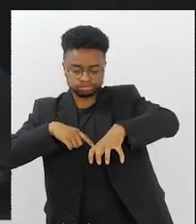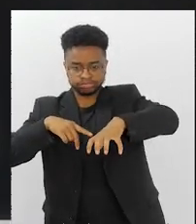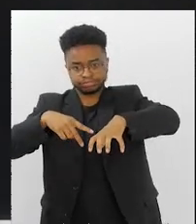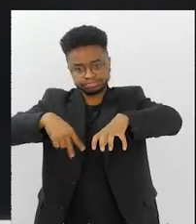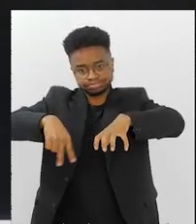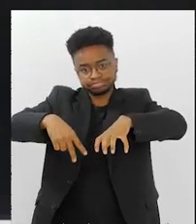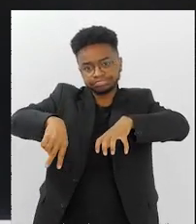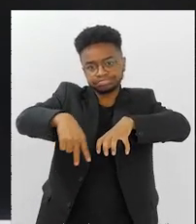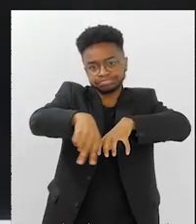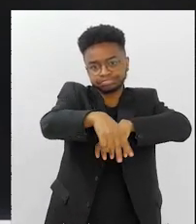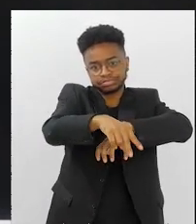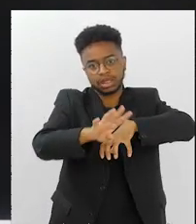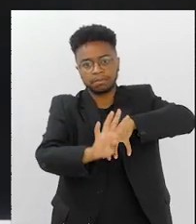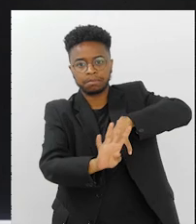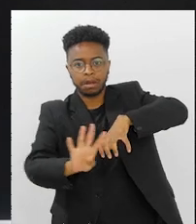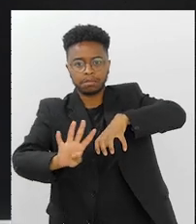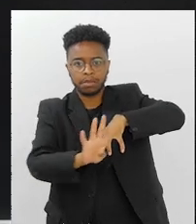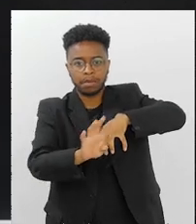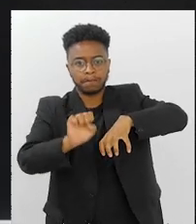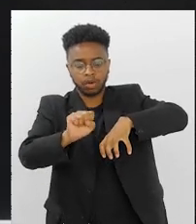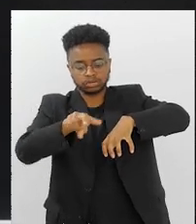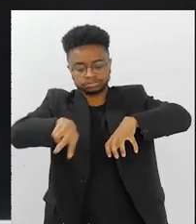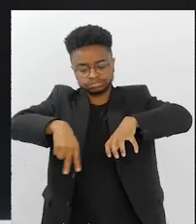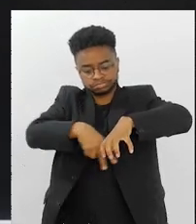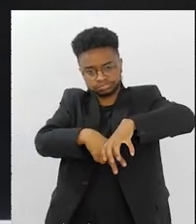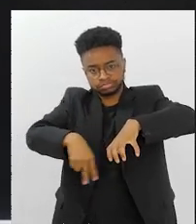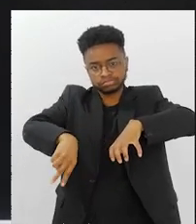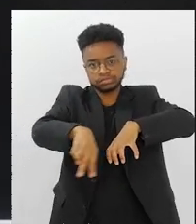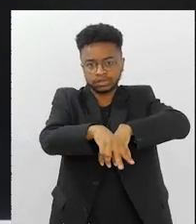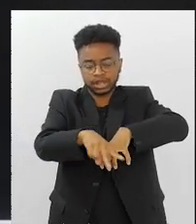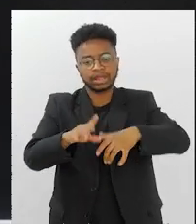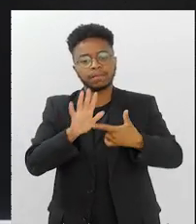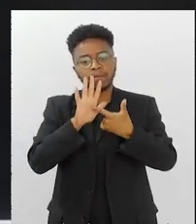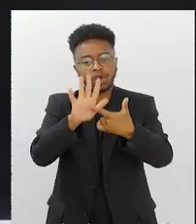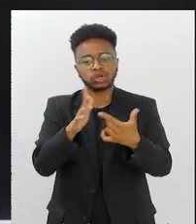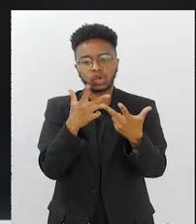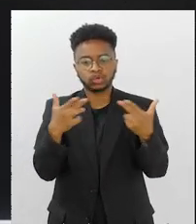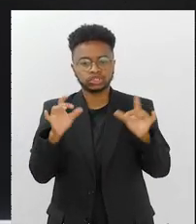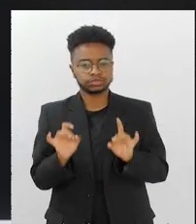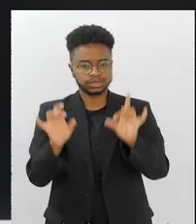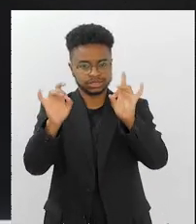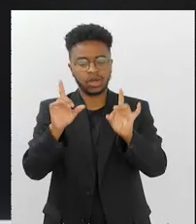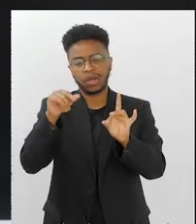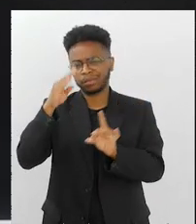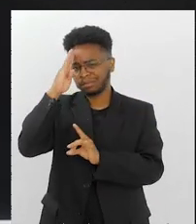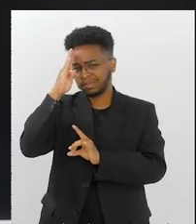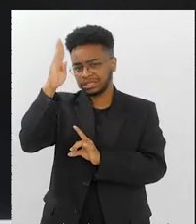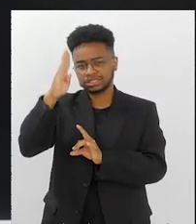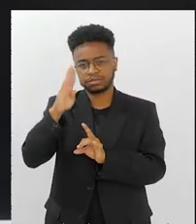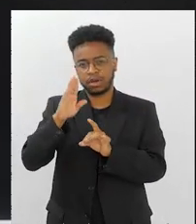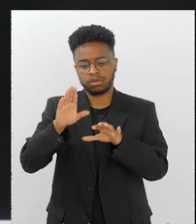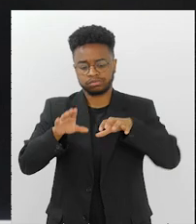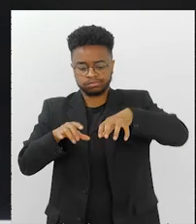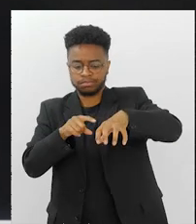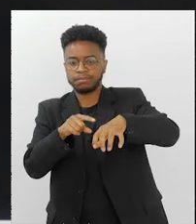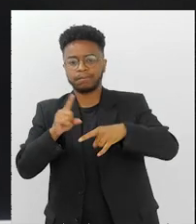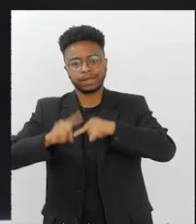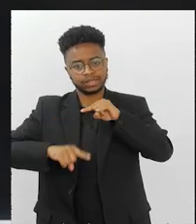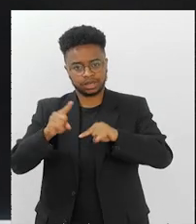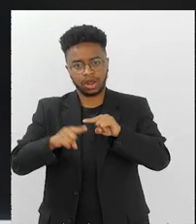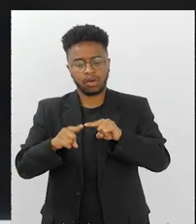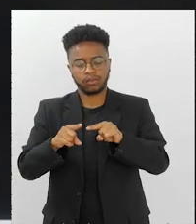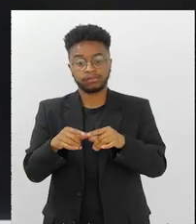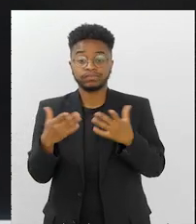alegoria onde o bailarino pode entrar sair existem efeitos especiais é o ponto alto das comissões de frente então rolou essa